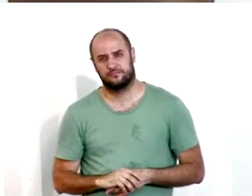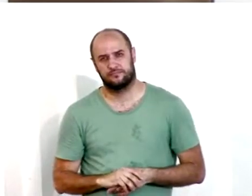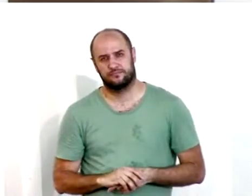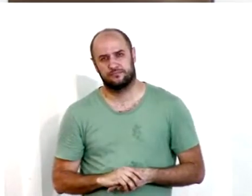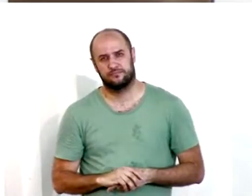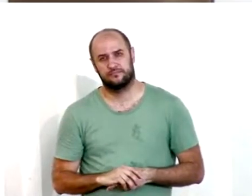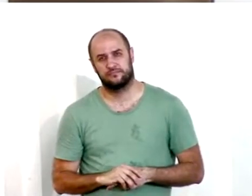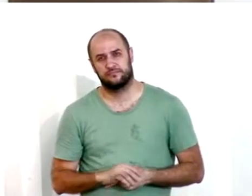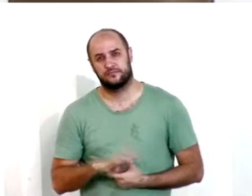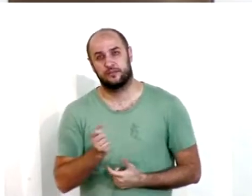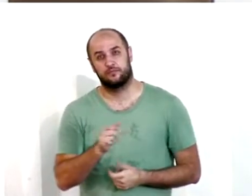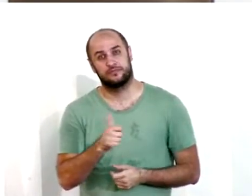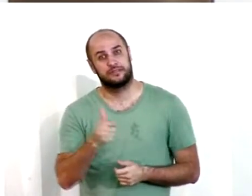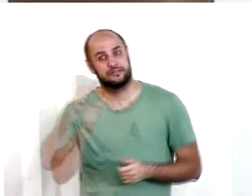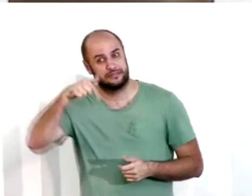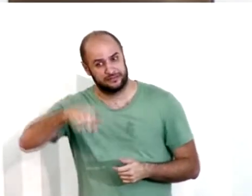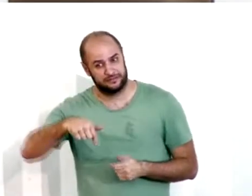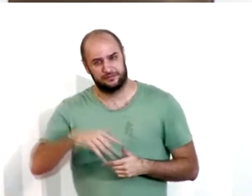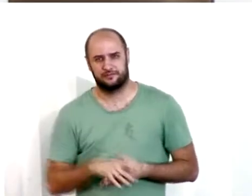os